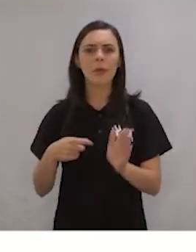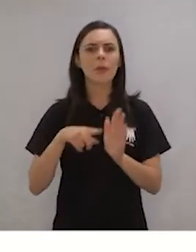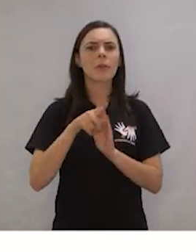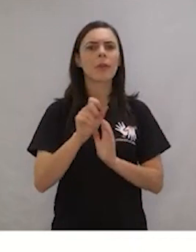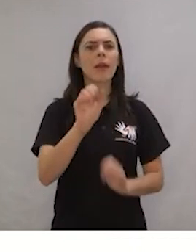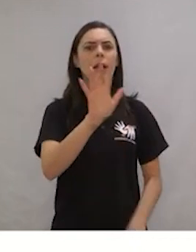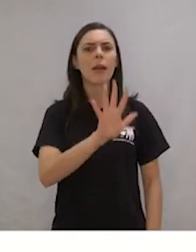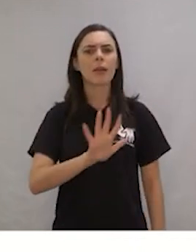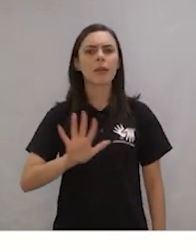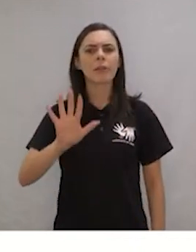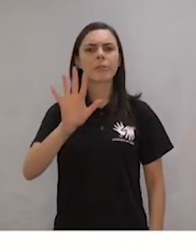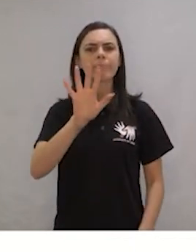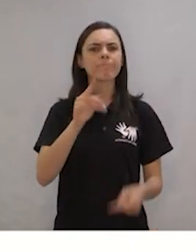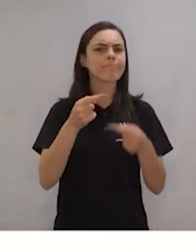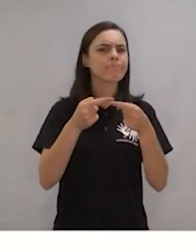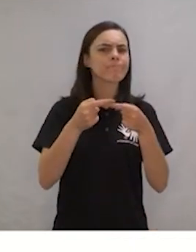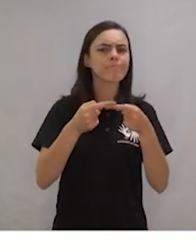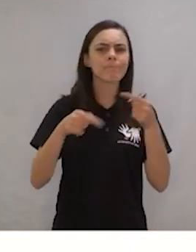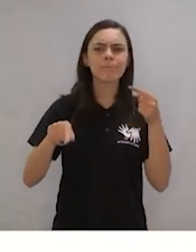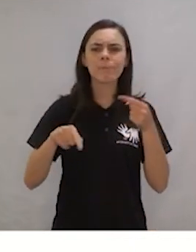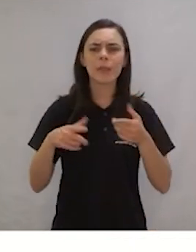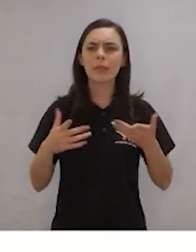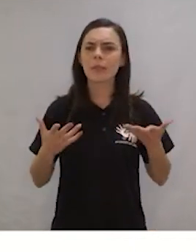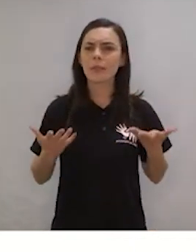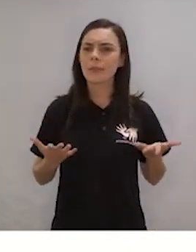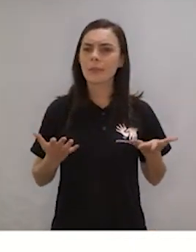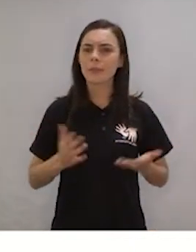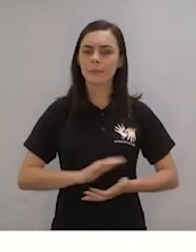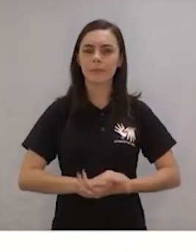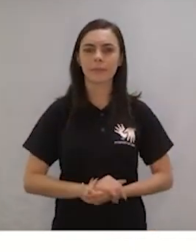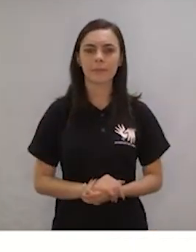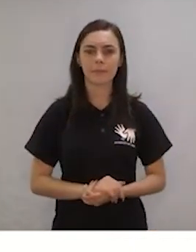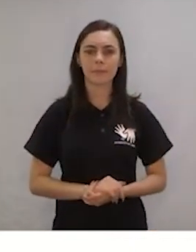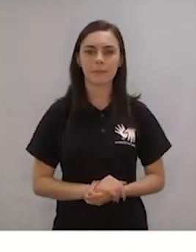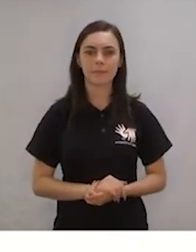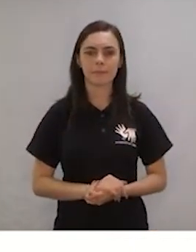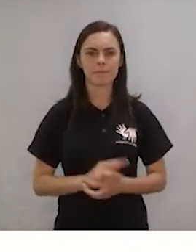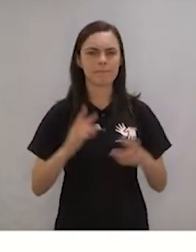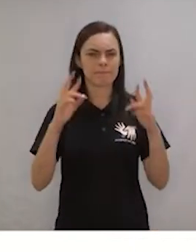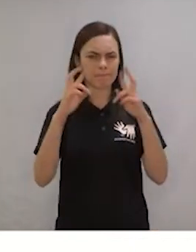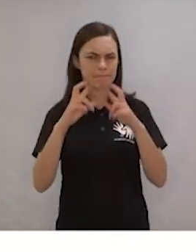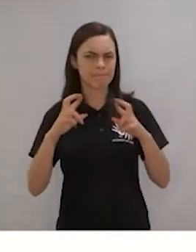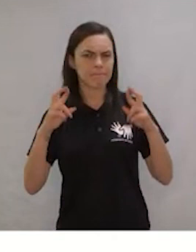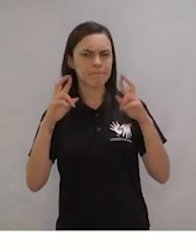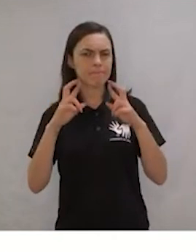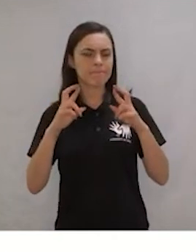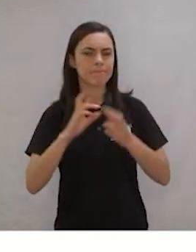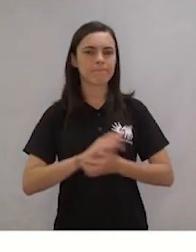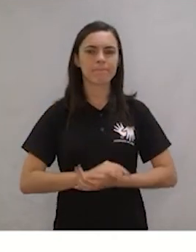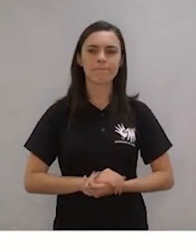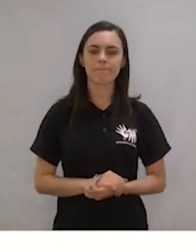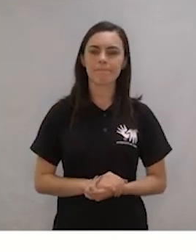a imagem que está intruso aqui? Vamos observar um pouquinho?